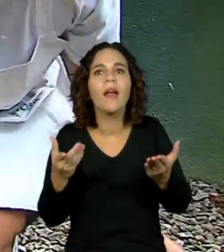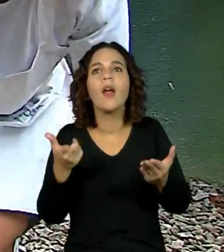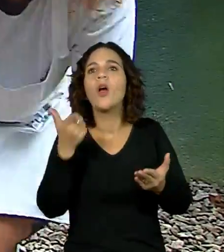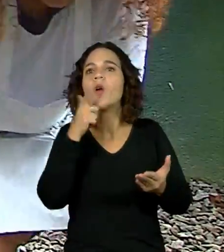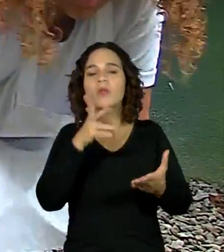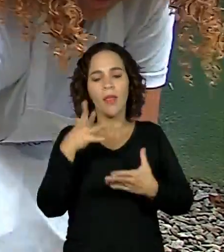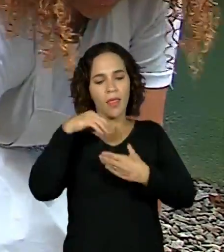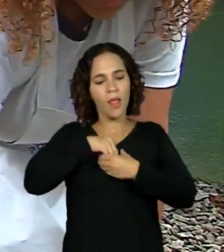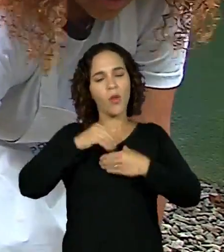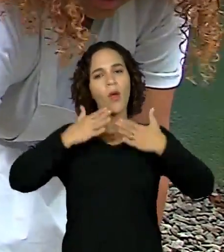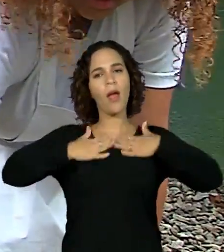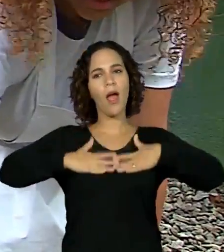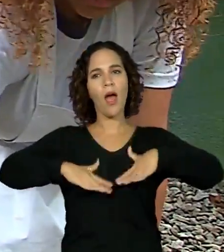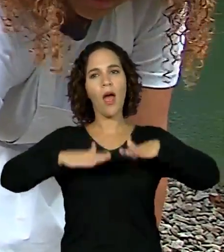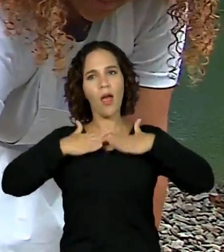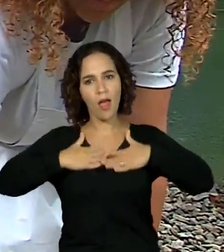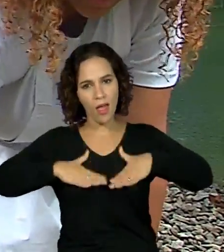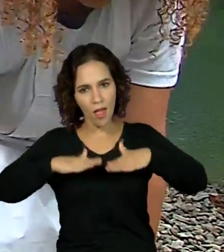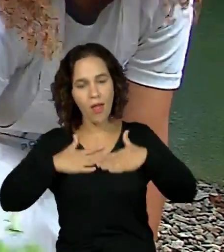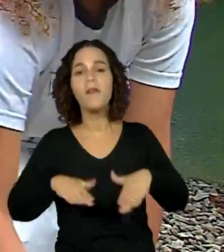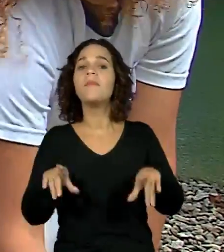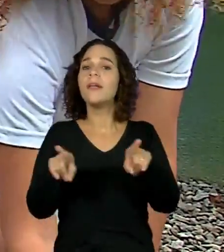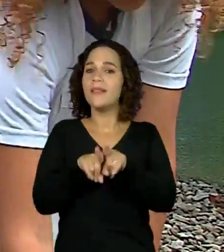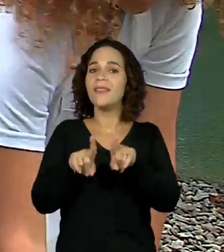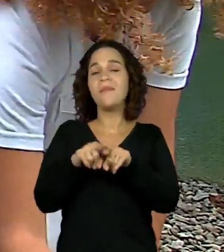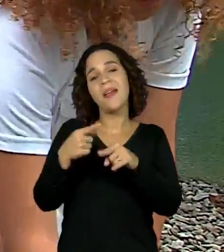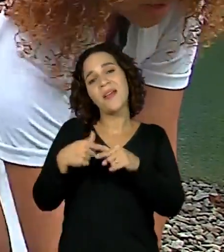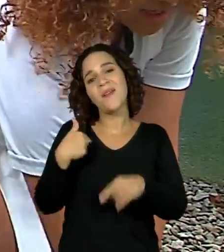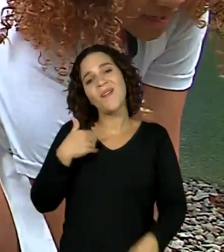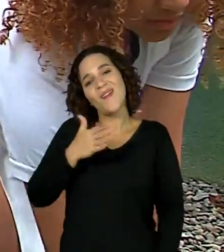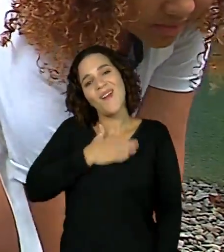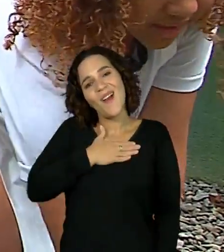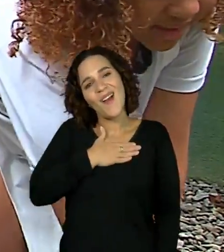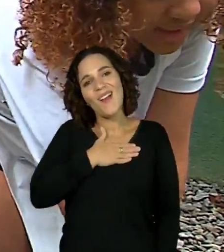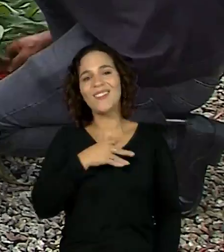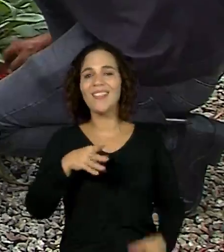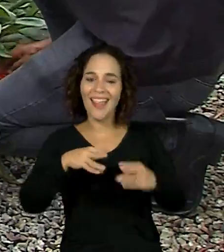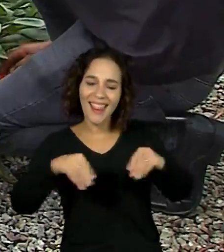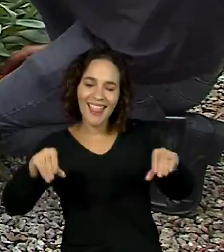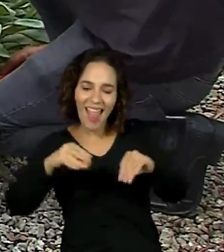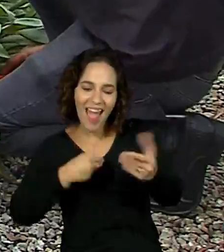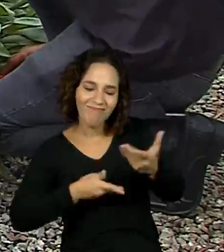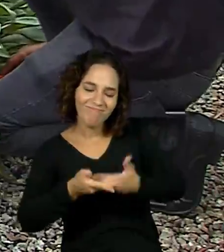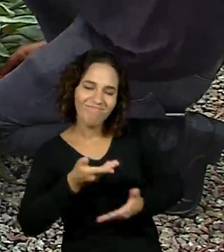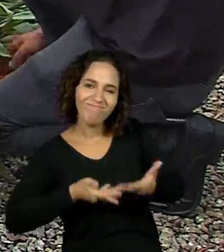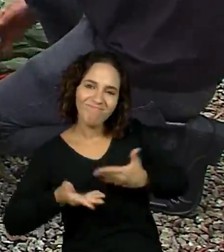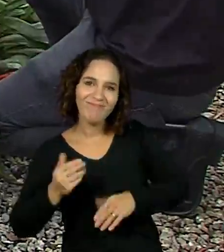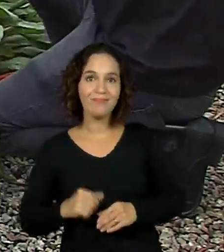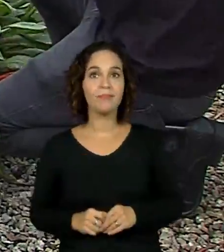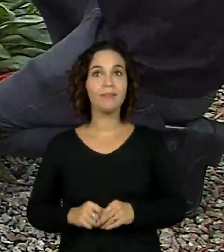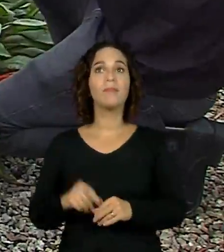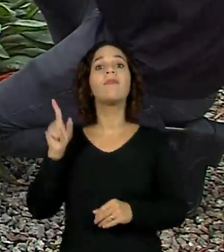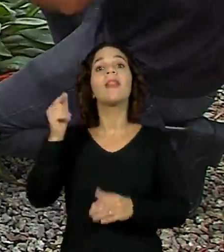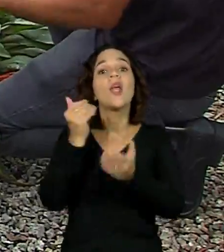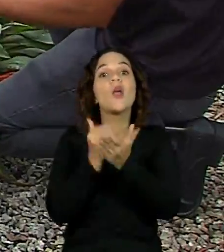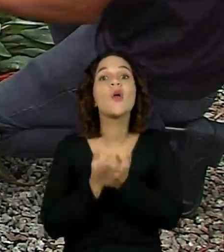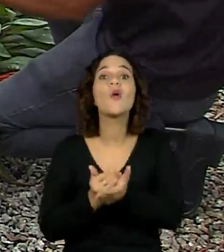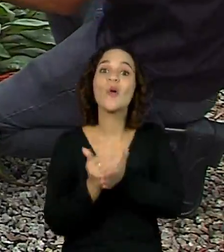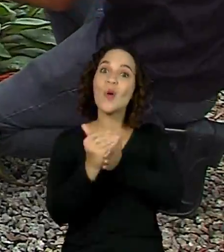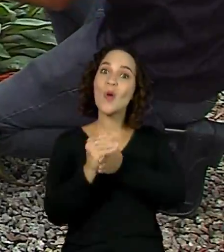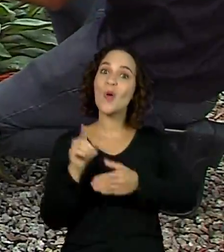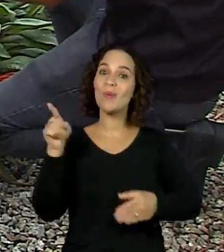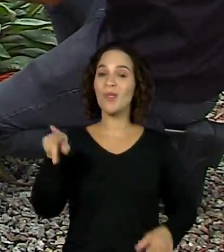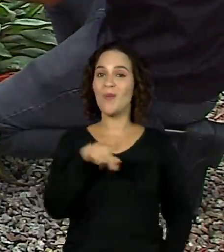meu interior, né? E para também porque eu gosto de mexer com terra. Quem implementou a atividade